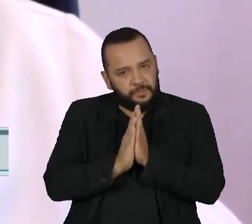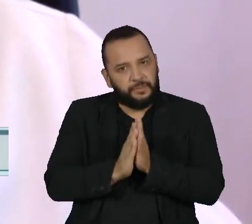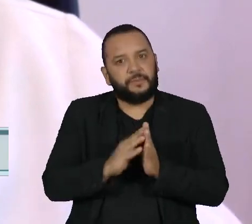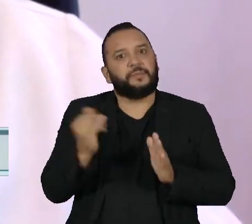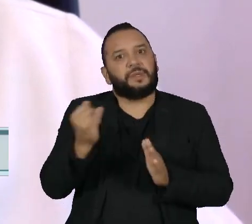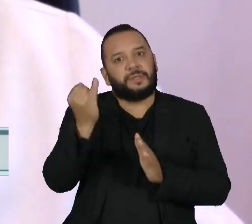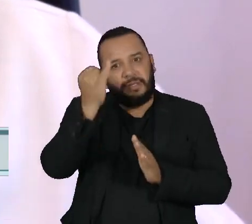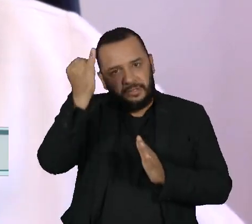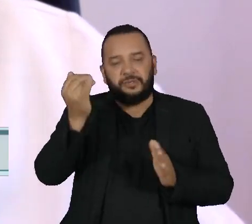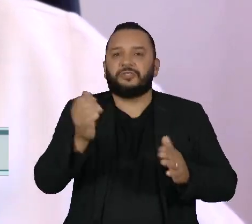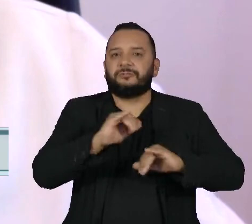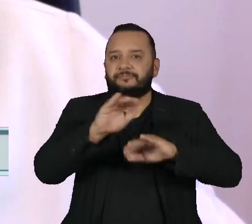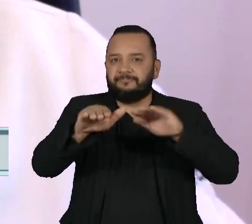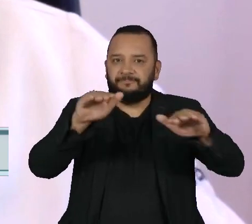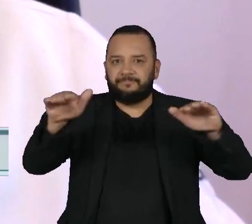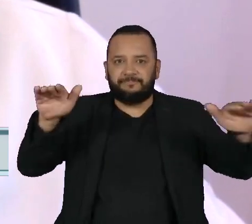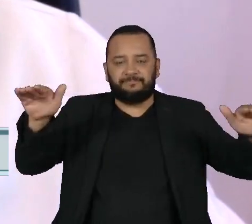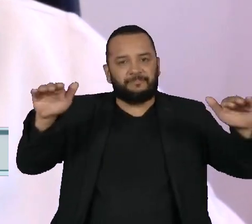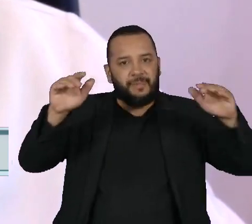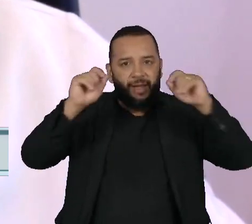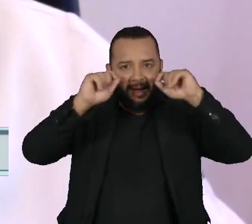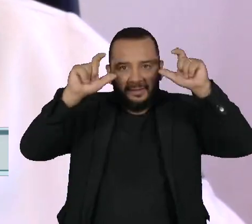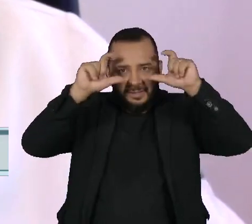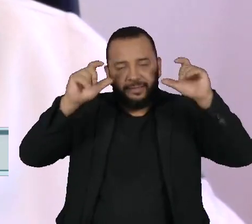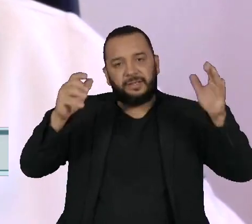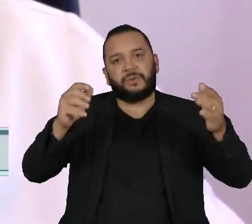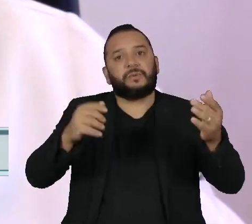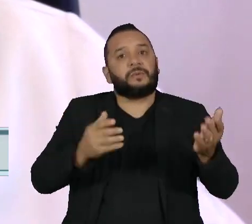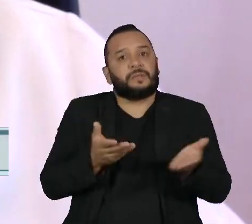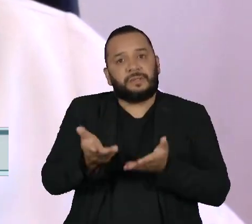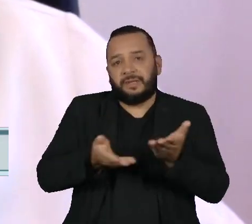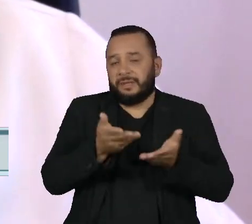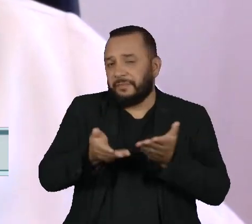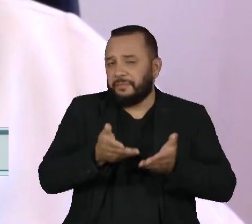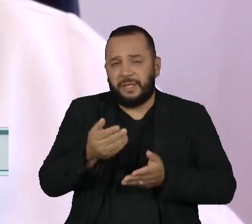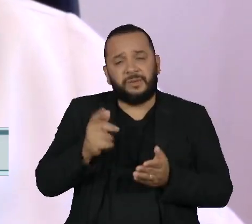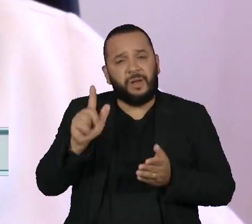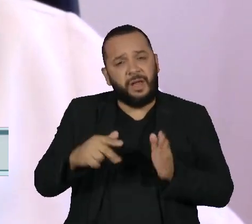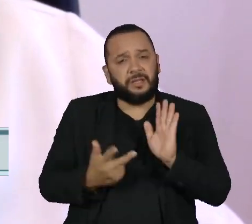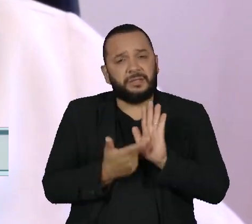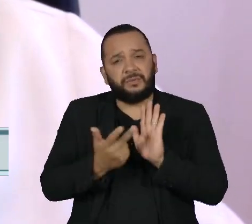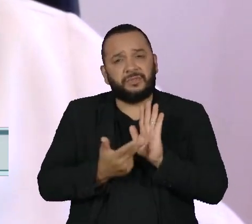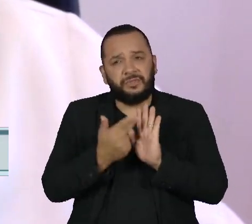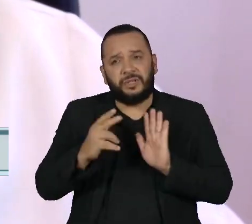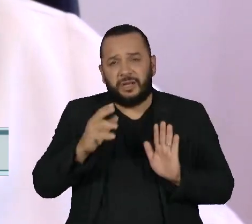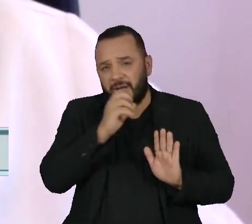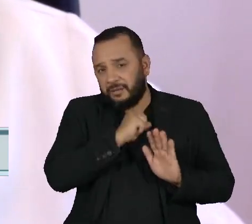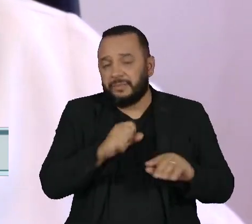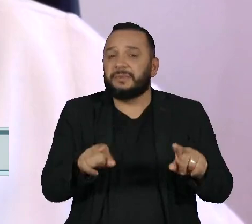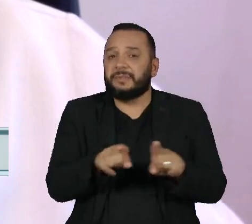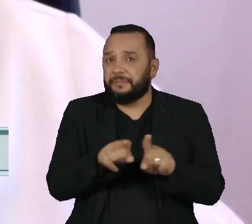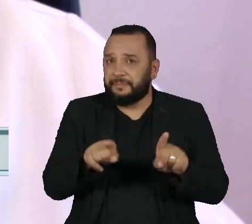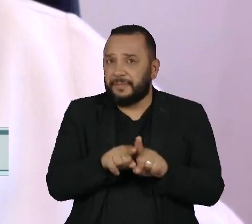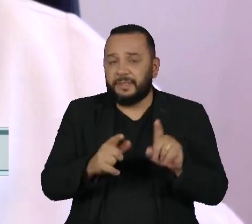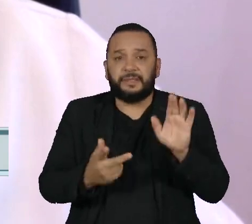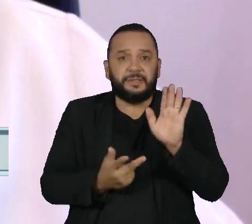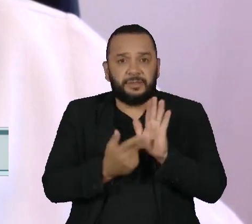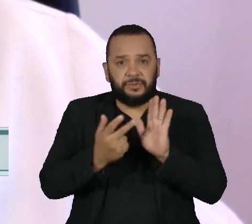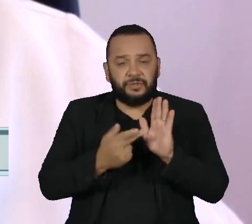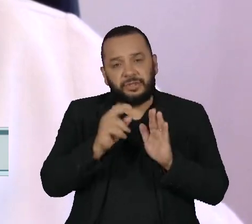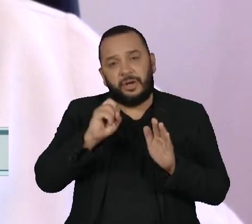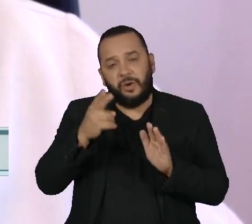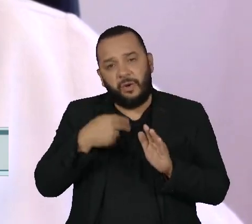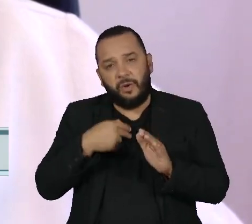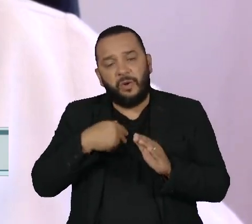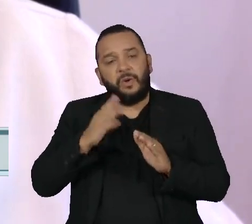que aqui o senhor falou. E o tratamento ele é basicamente cirúrgico e ele pode ser associado à cirurgia, à radioterapia